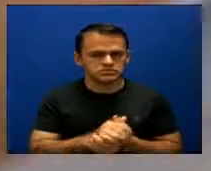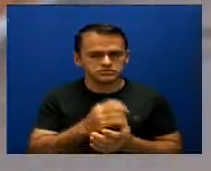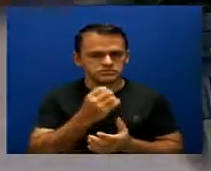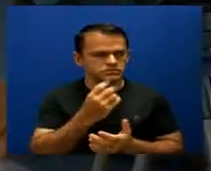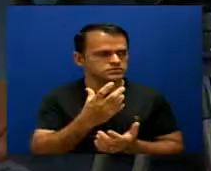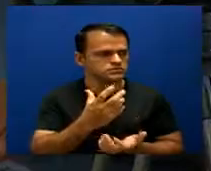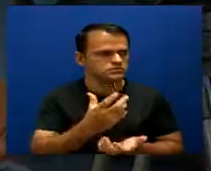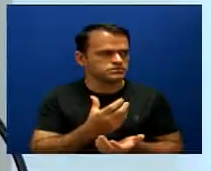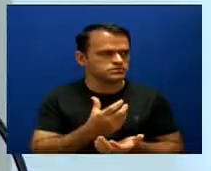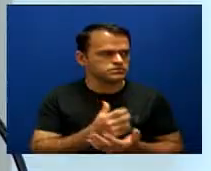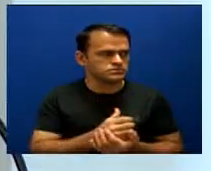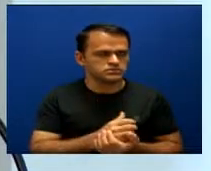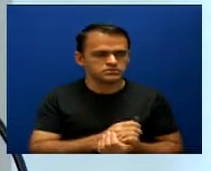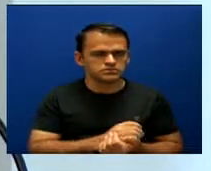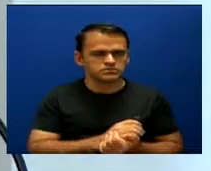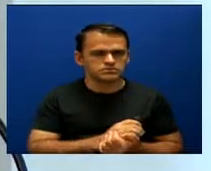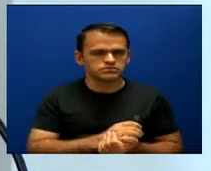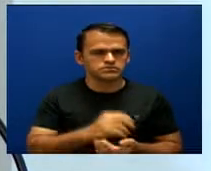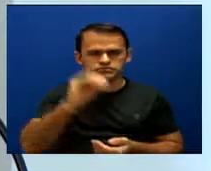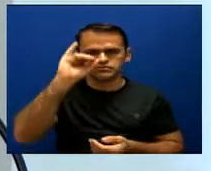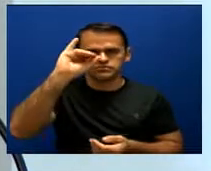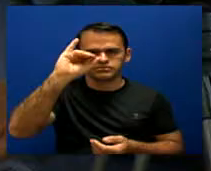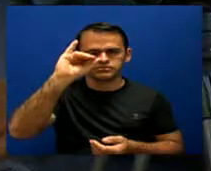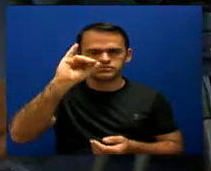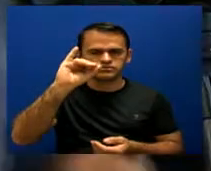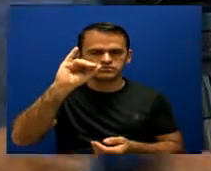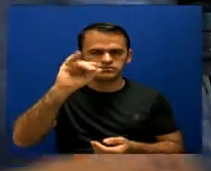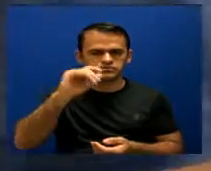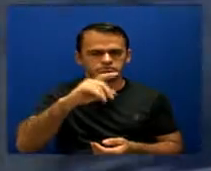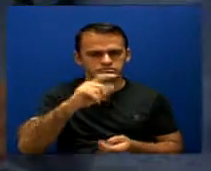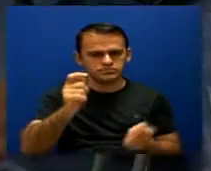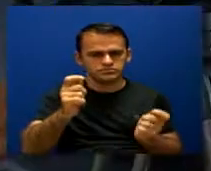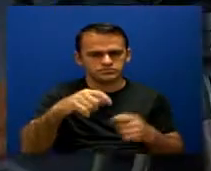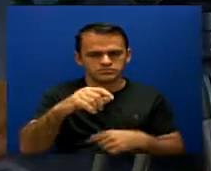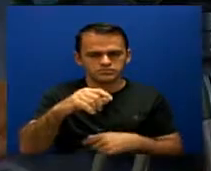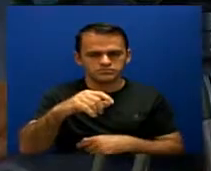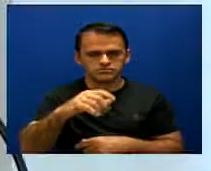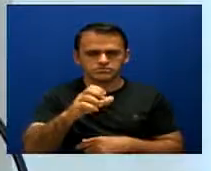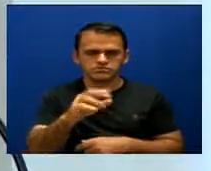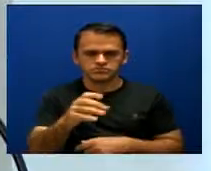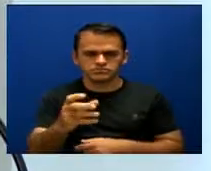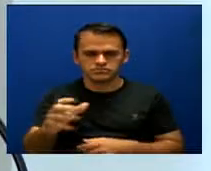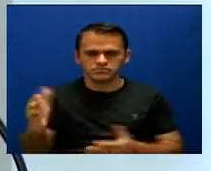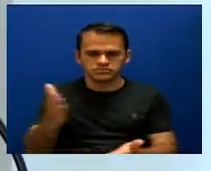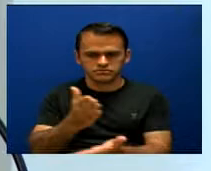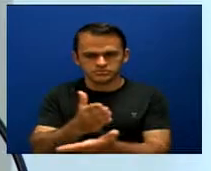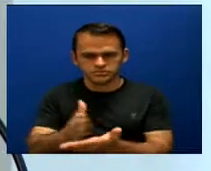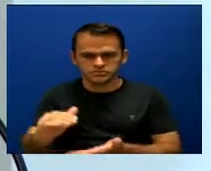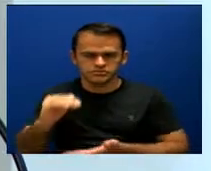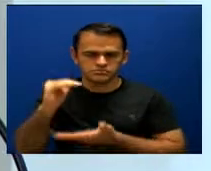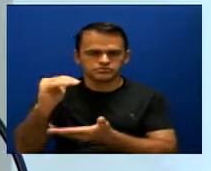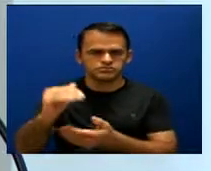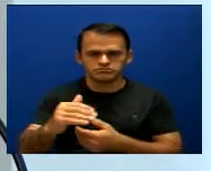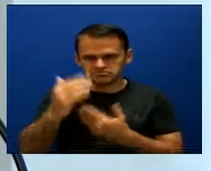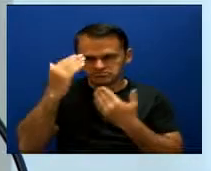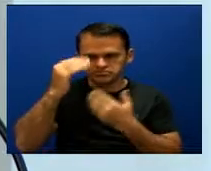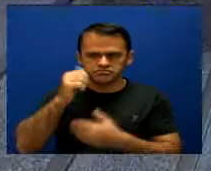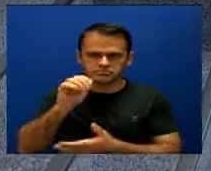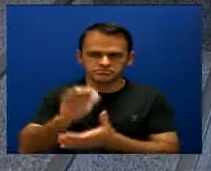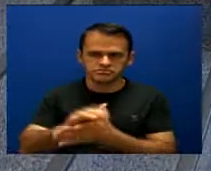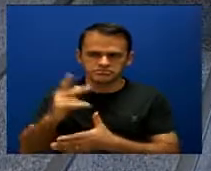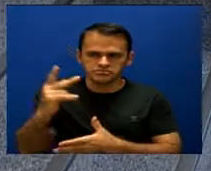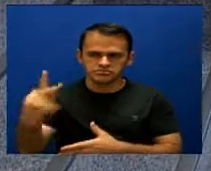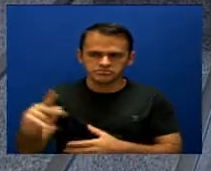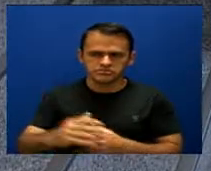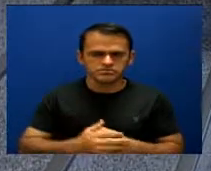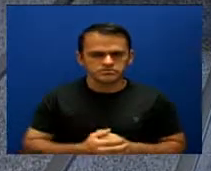encarecidamente, que a primeira-dama, Lilian Crespo, reserve e separe isso para o senhor. Muito obrigado, viu? Agradeço a sua esposa, viu? Parabéns,